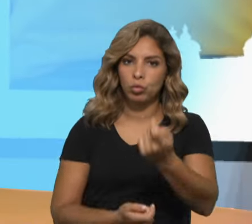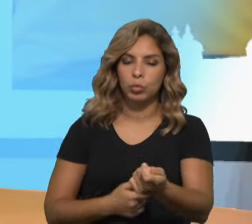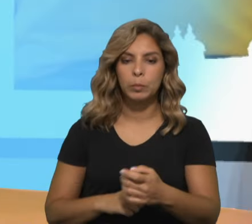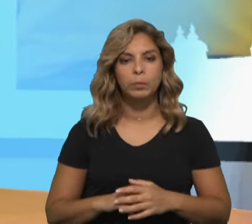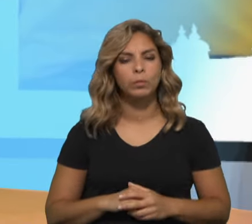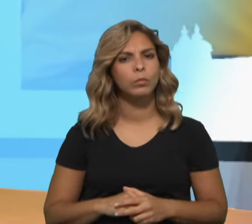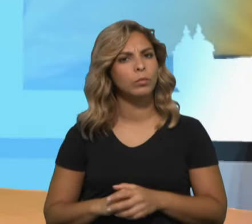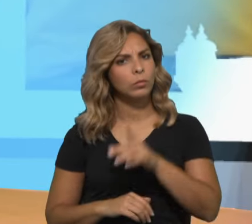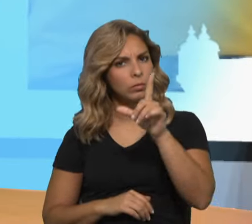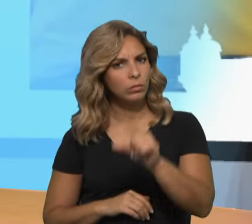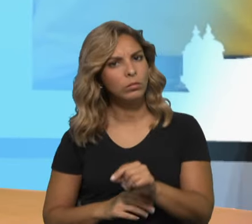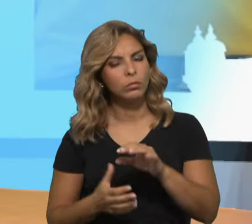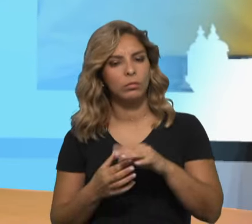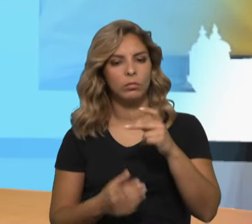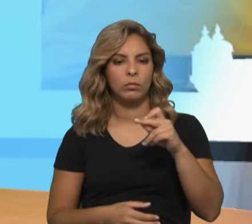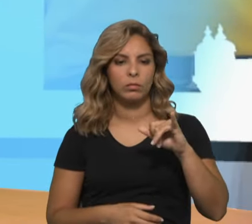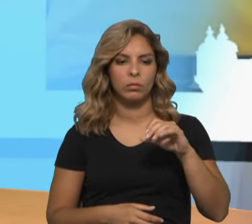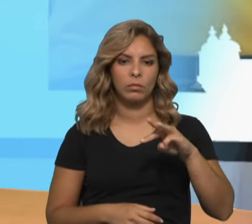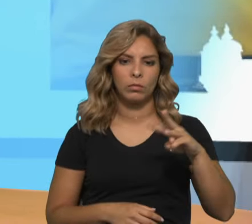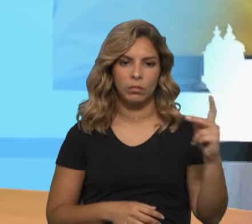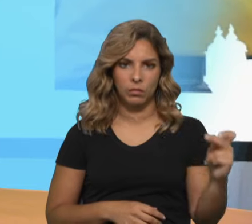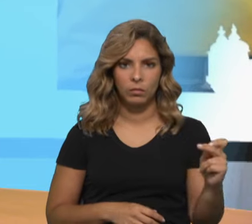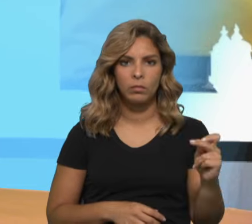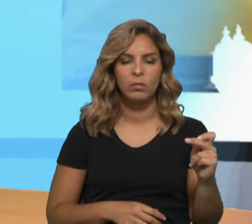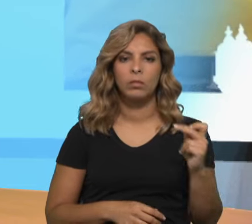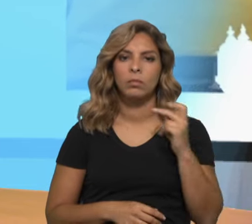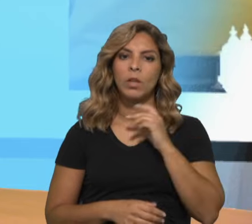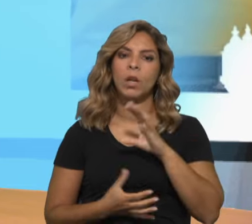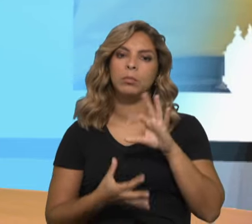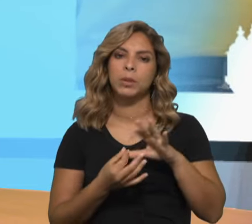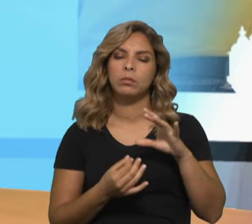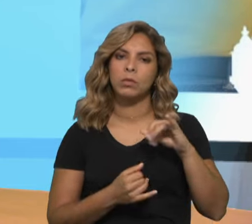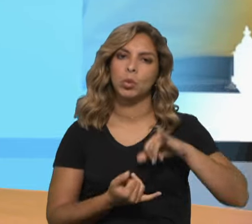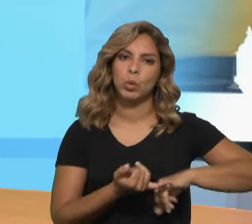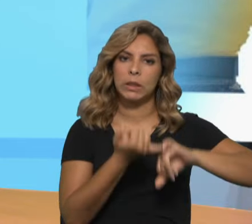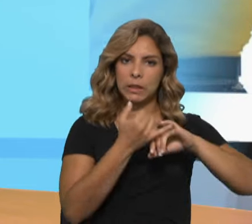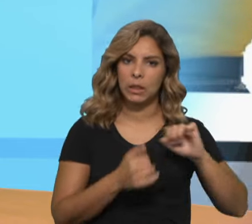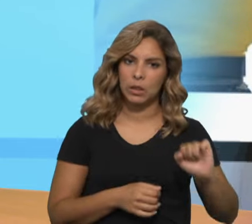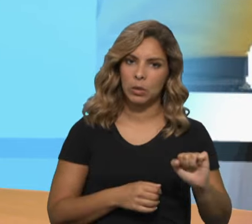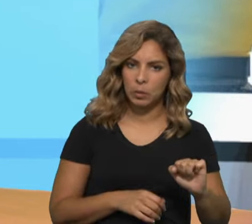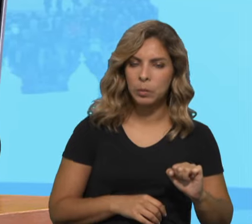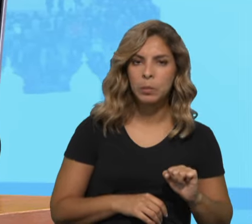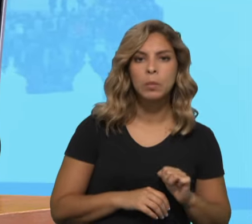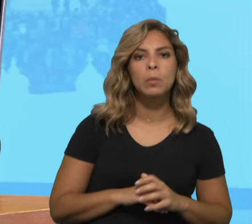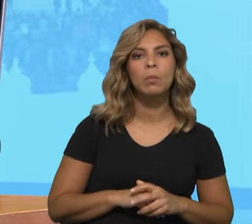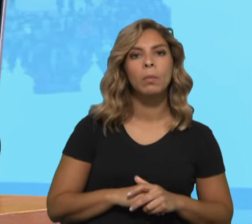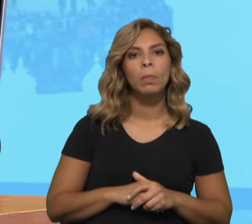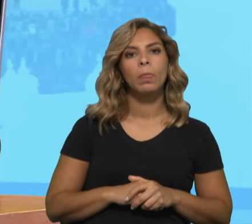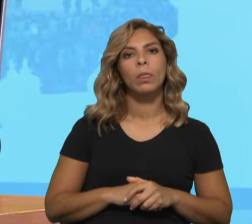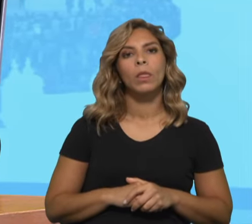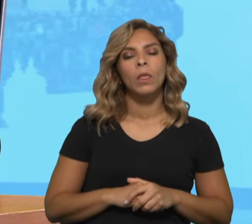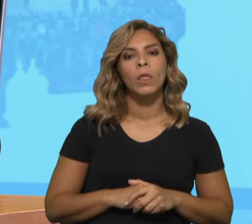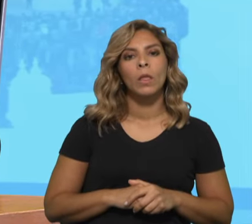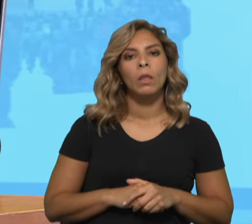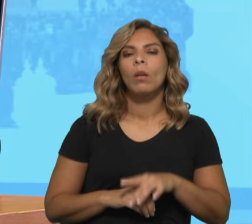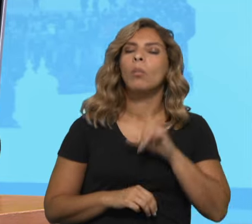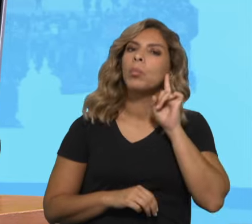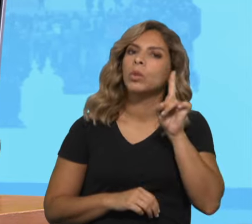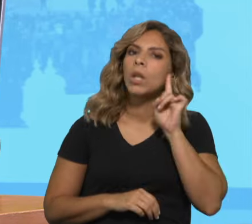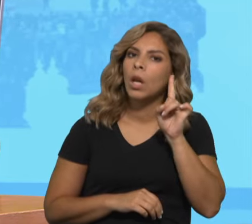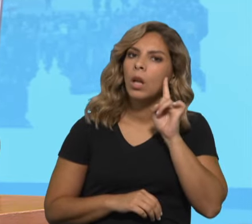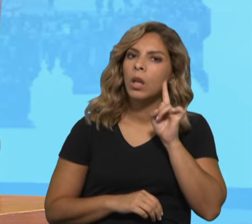na dependência da AIMA, não é? Desta agência para as migrações. É importante também este vosso